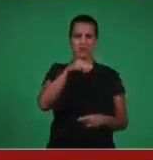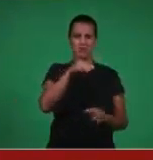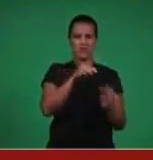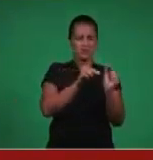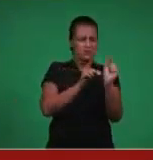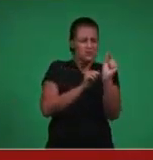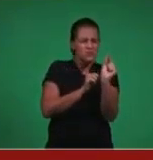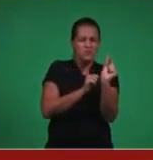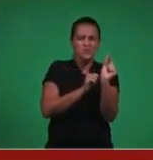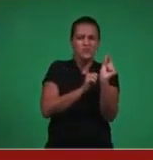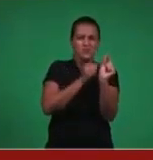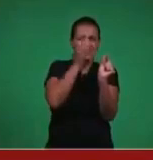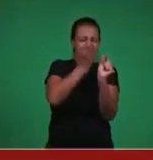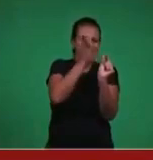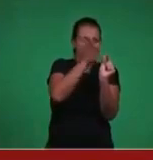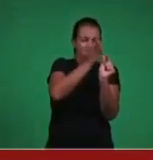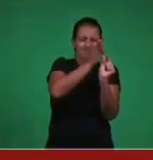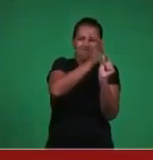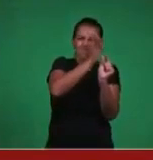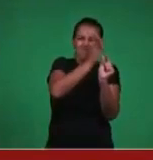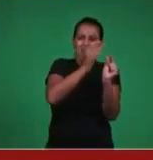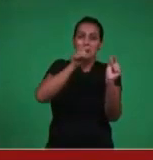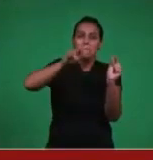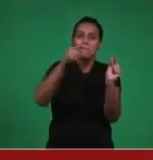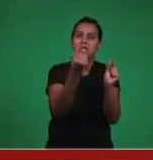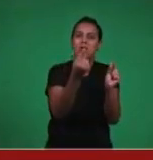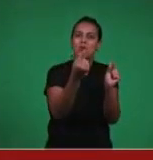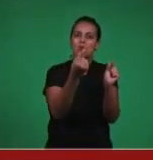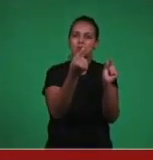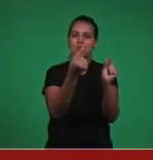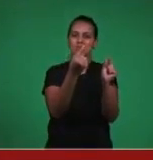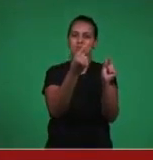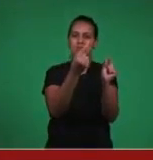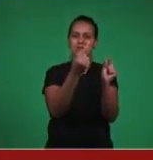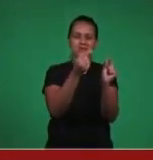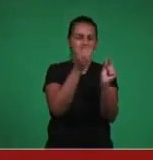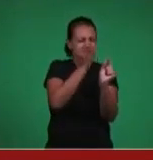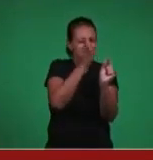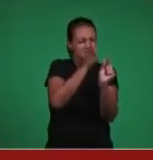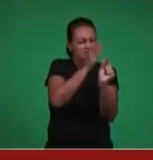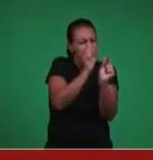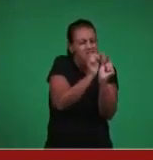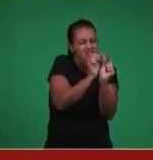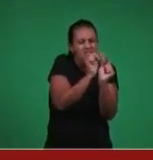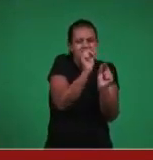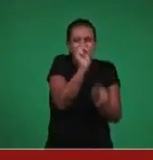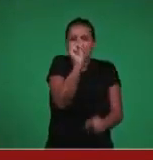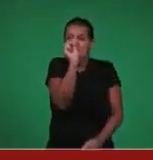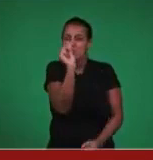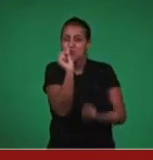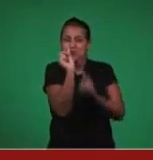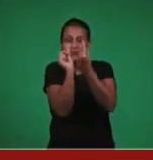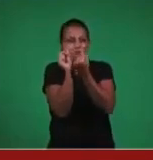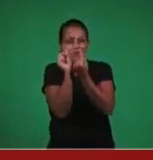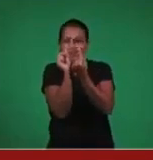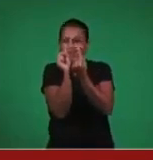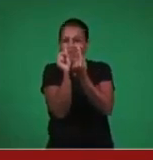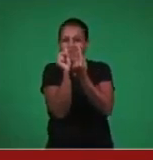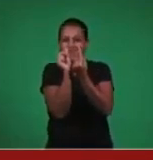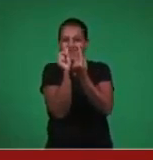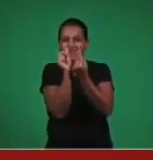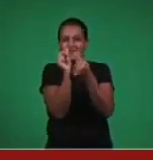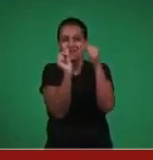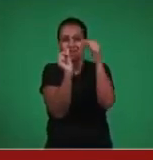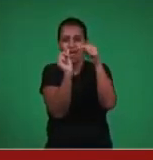em 1000 pedacinhos. Tiro um pedacinho, eu tenho 1 micrômetro. Aí eu pego aquele micrômetro